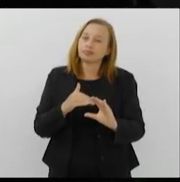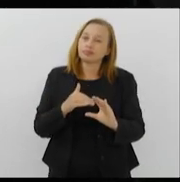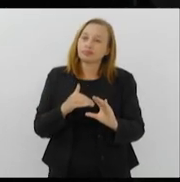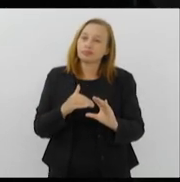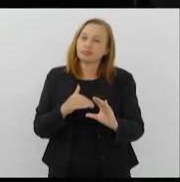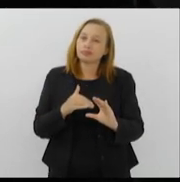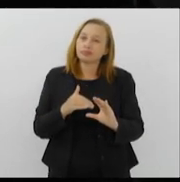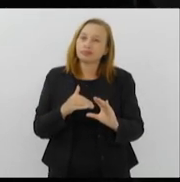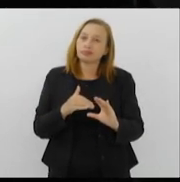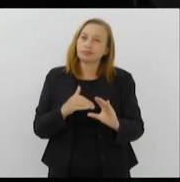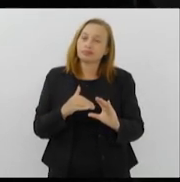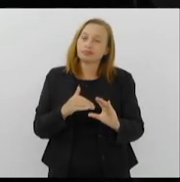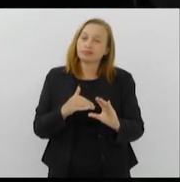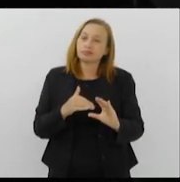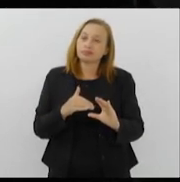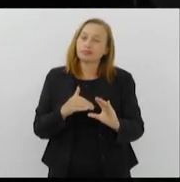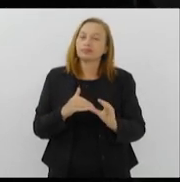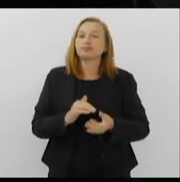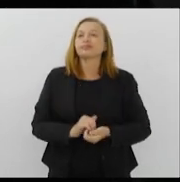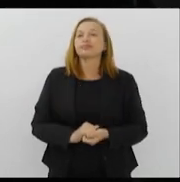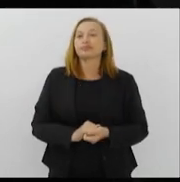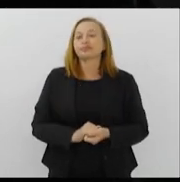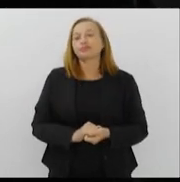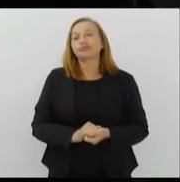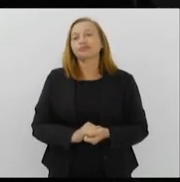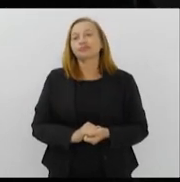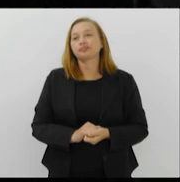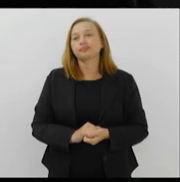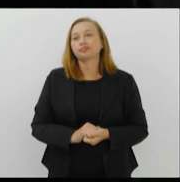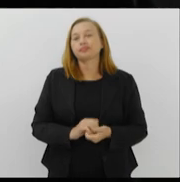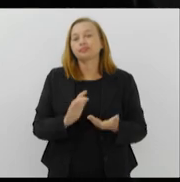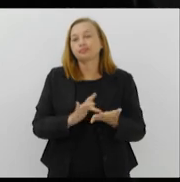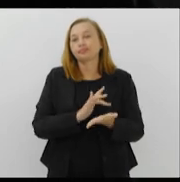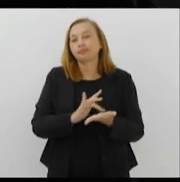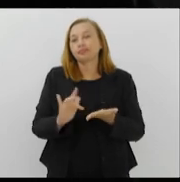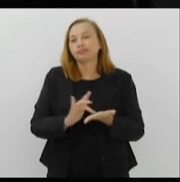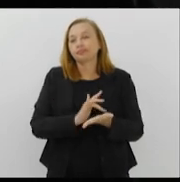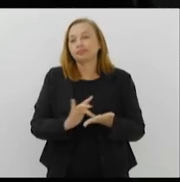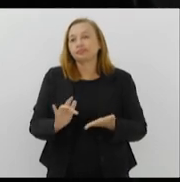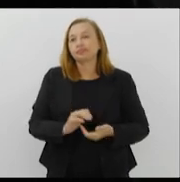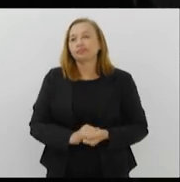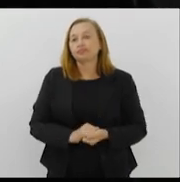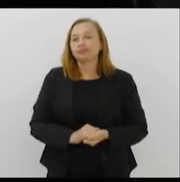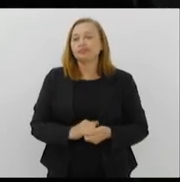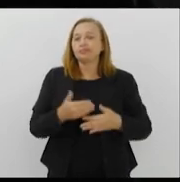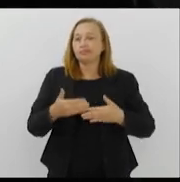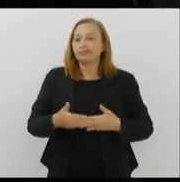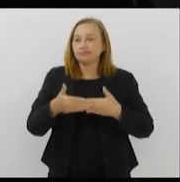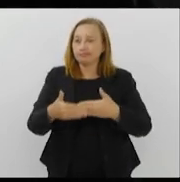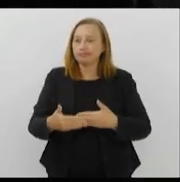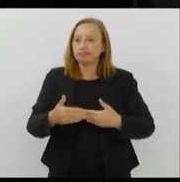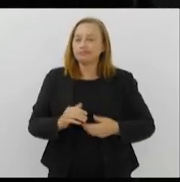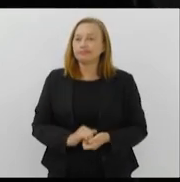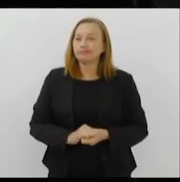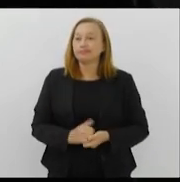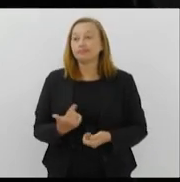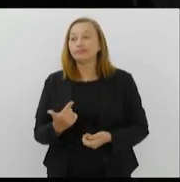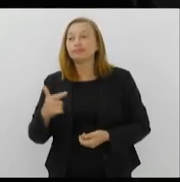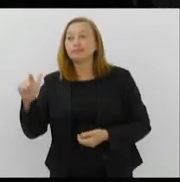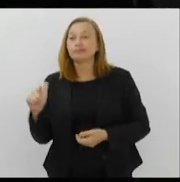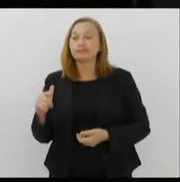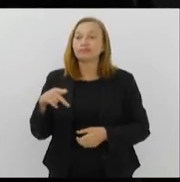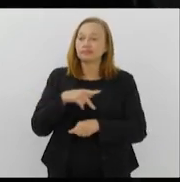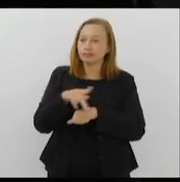a qualquer outra mensagem que esteja na tela do seu celular. Isso é um avanço, porque em outros